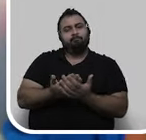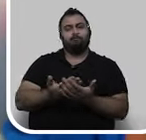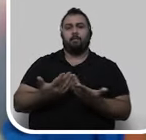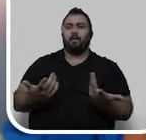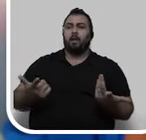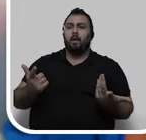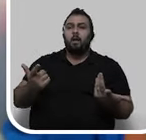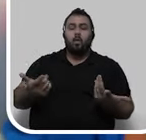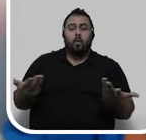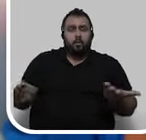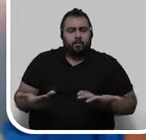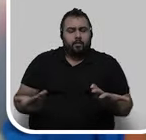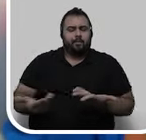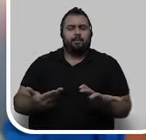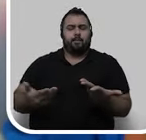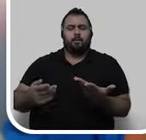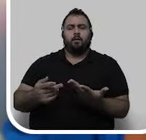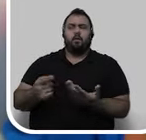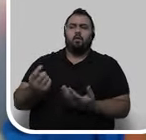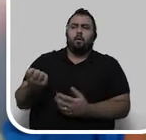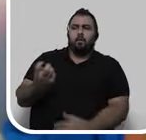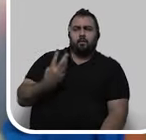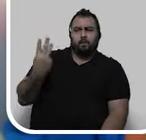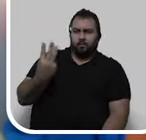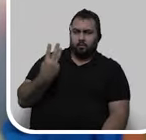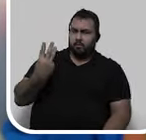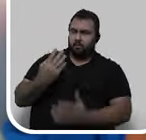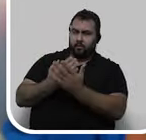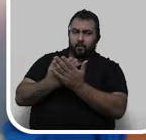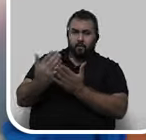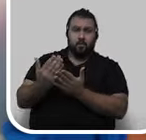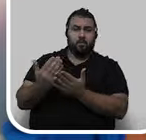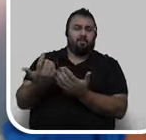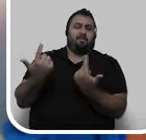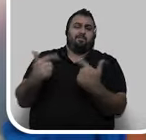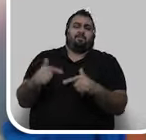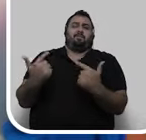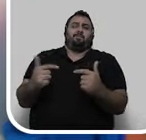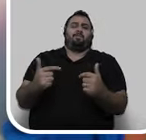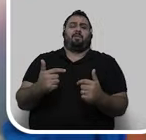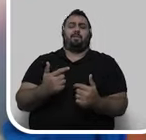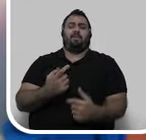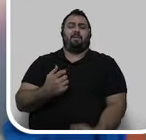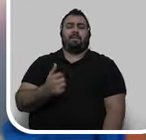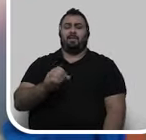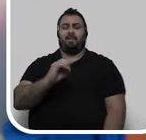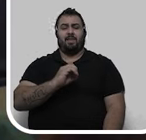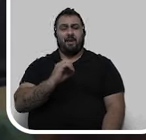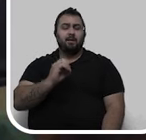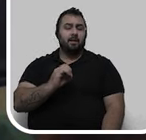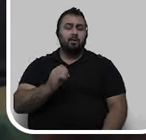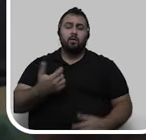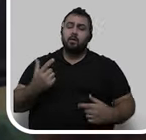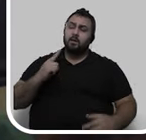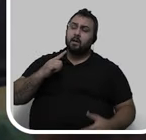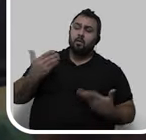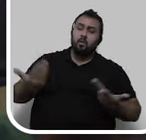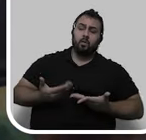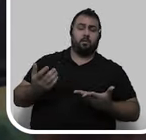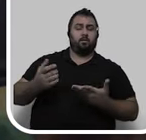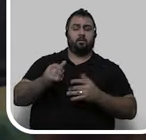muita... Hoje, quando nós três começamos, não tinha um décimo do que tem de informação